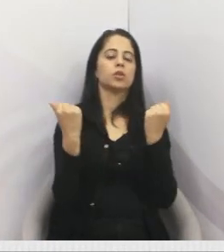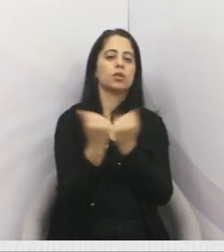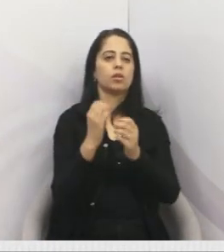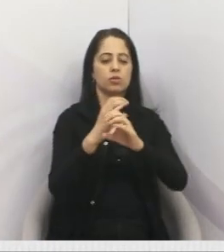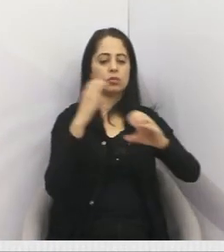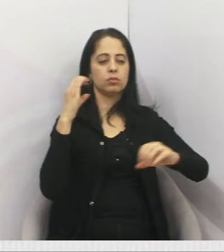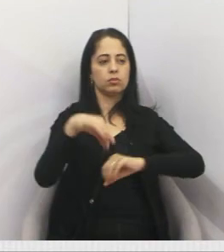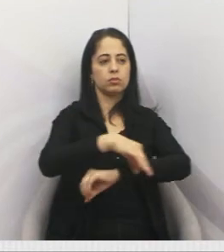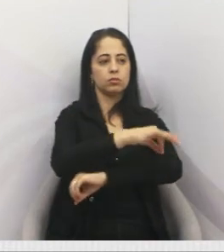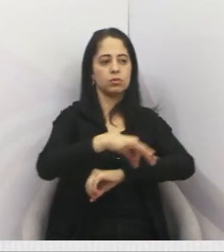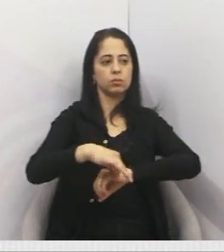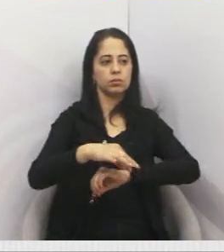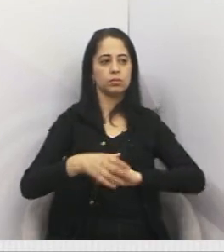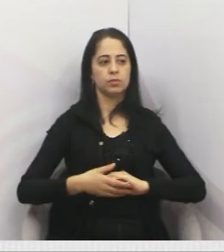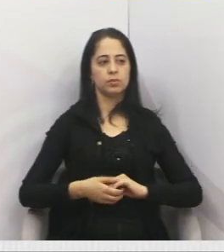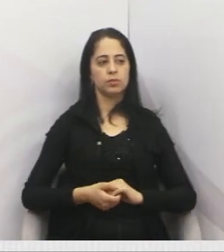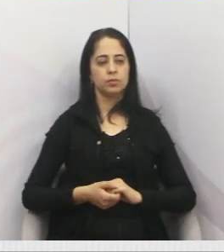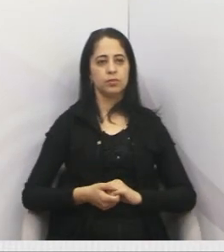Engenheiros e Arquitetos.